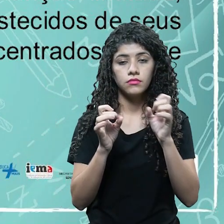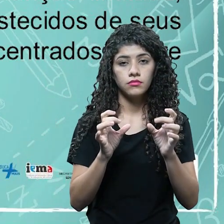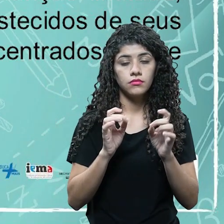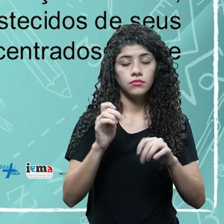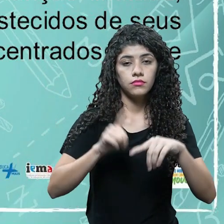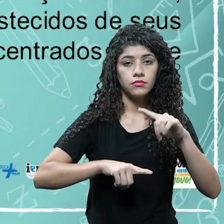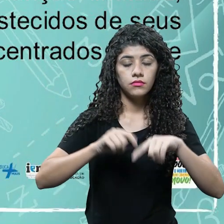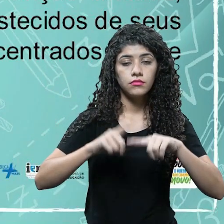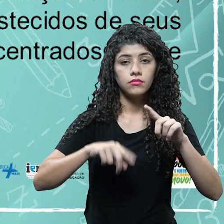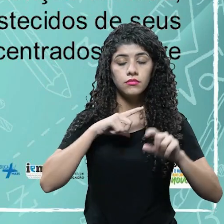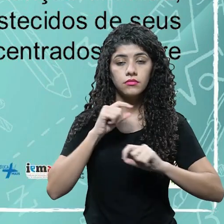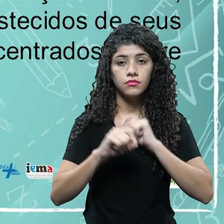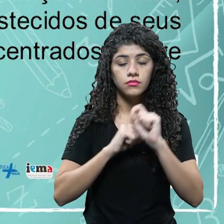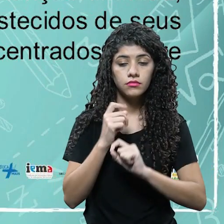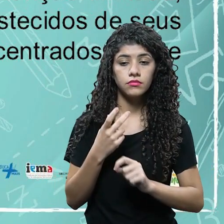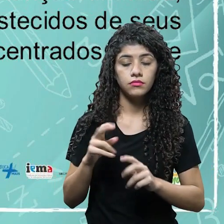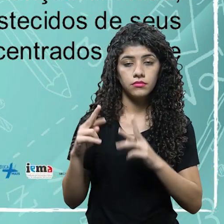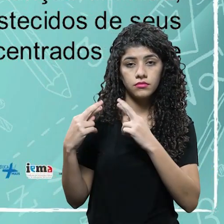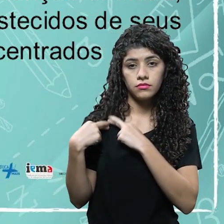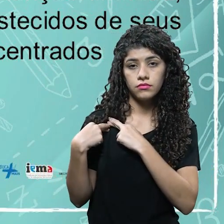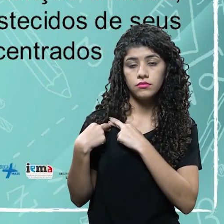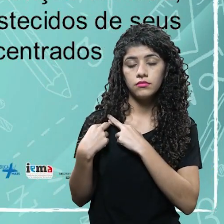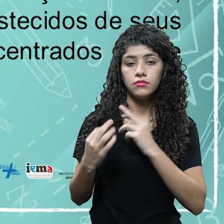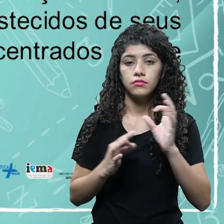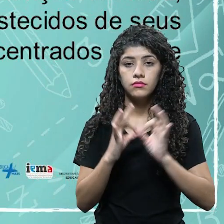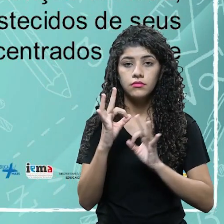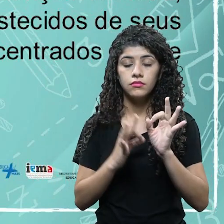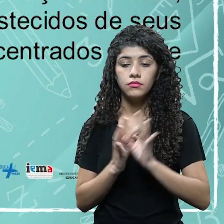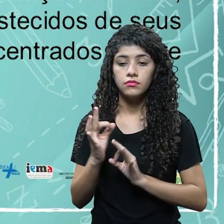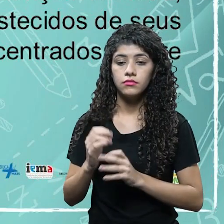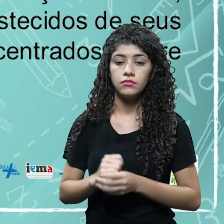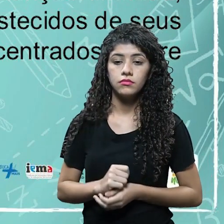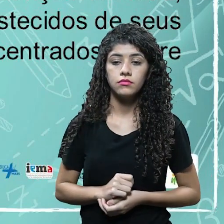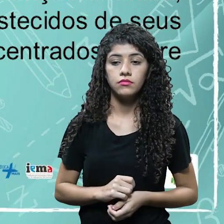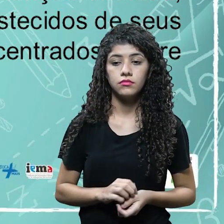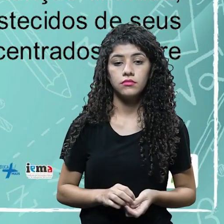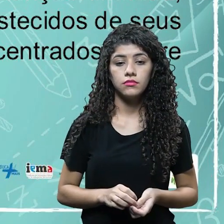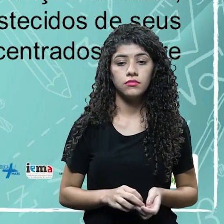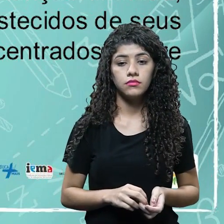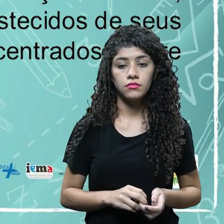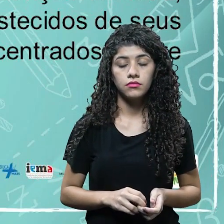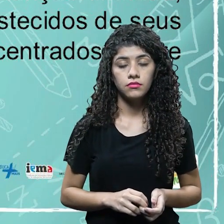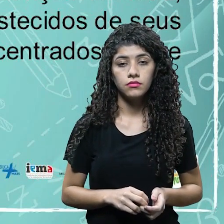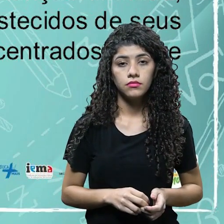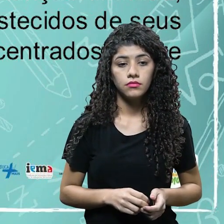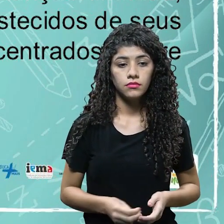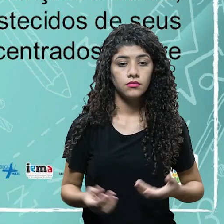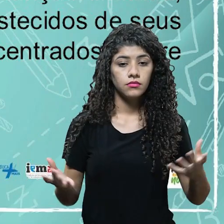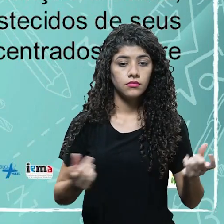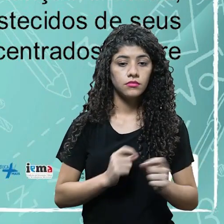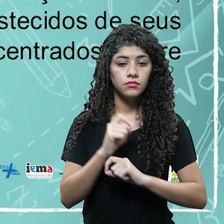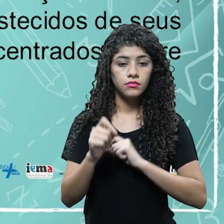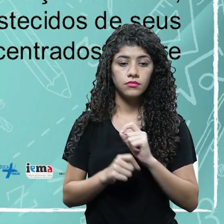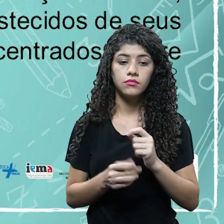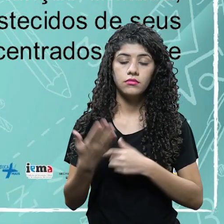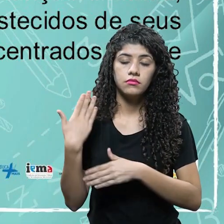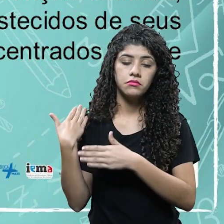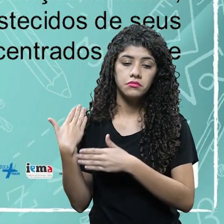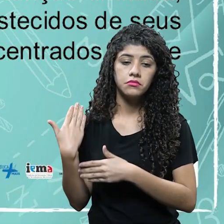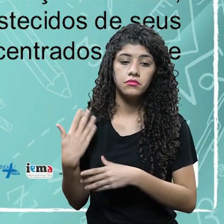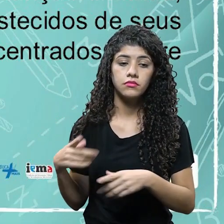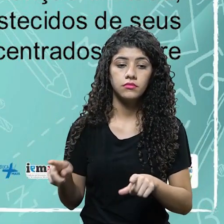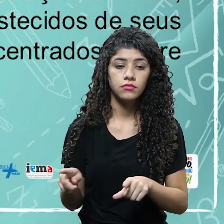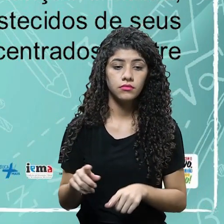o próprio fabricante responsável por armazenamento e transporte destes. O Jack Jobber, que é outra função, é outro tipo